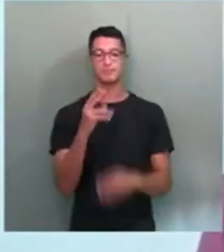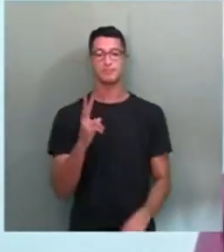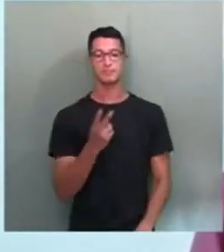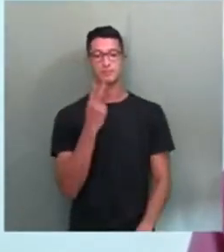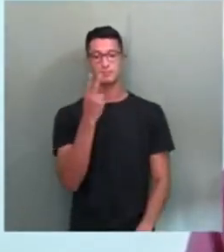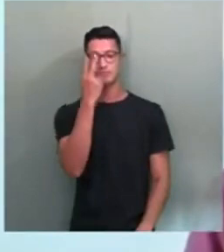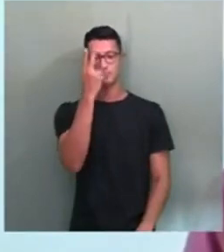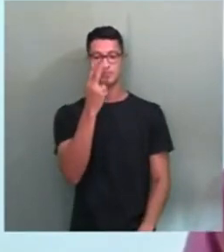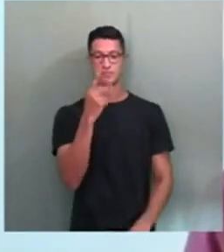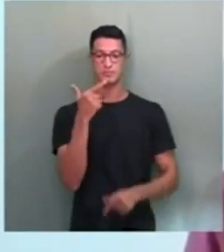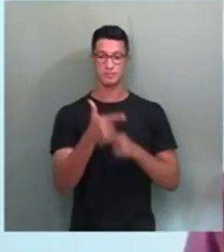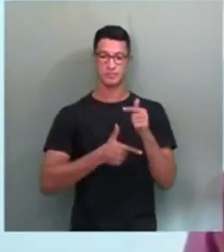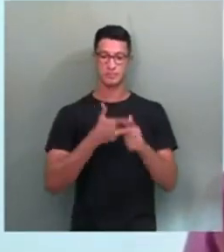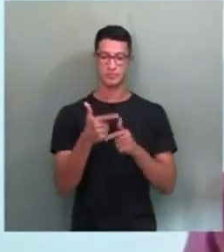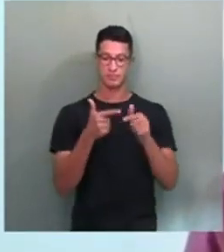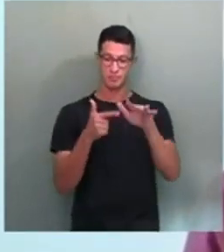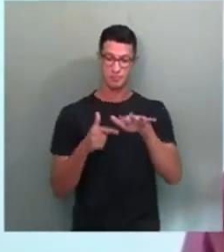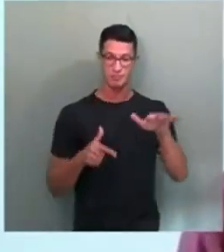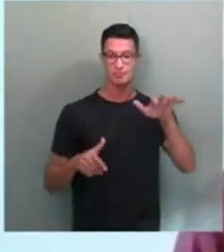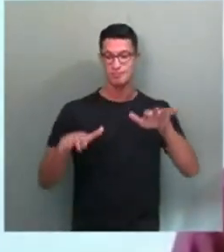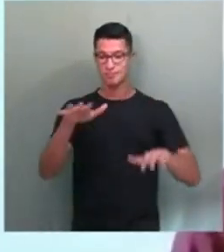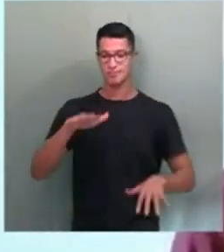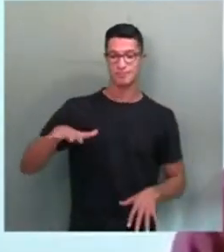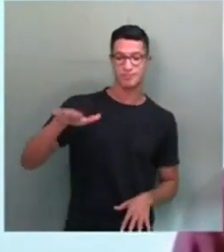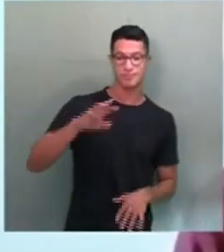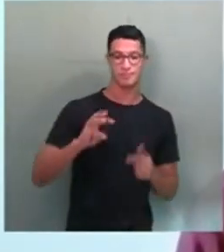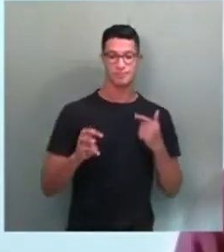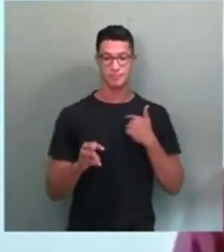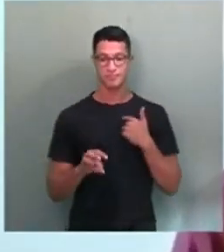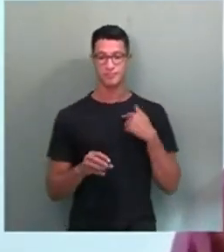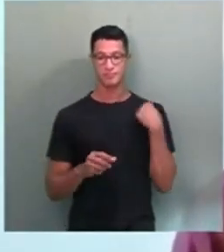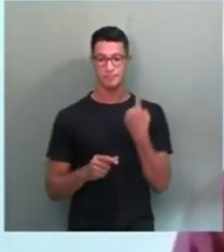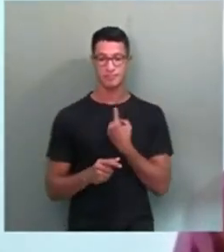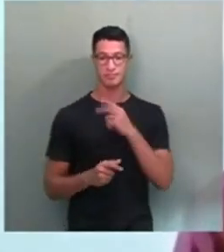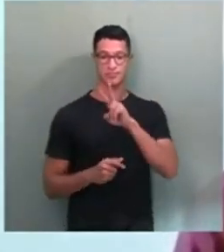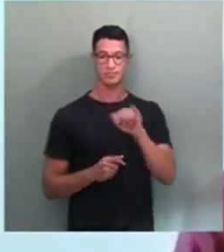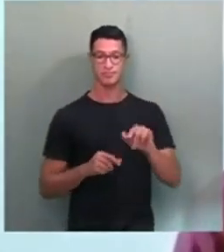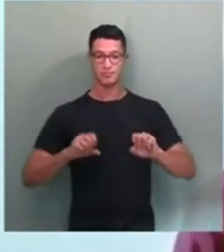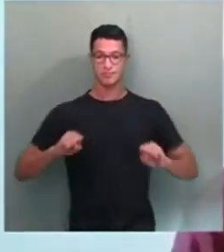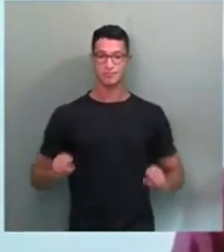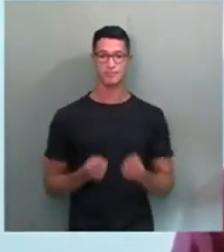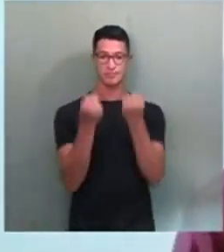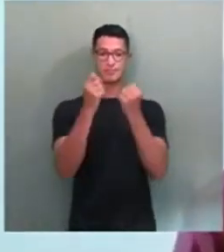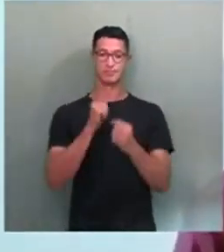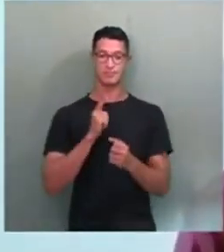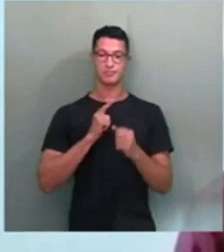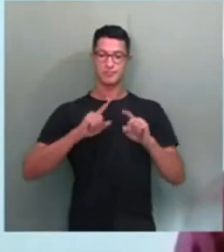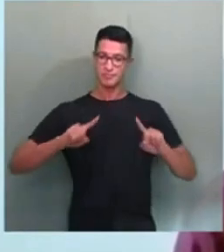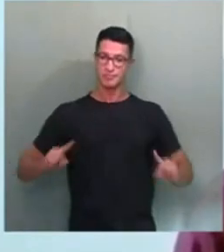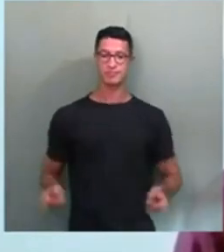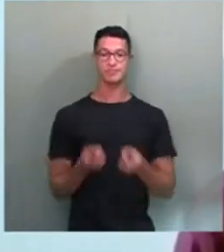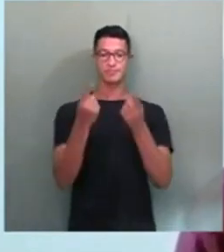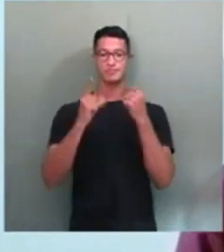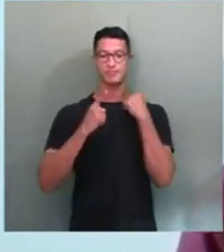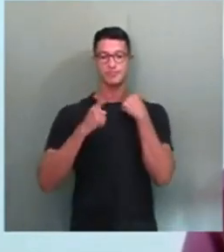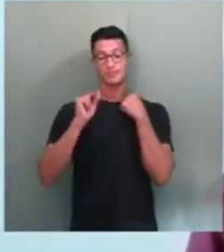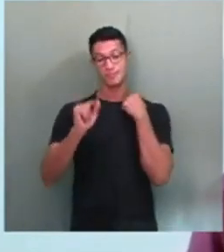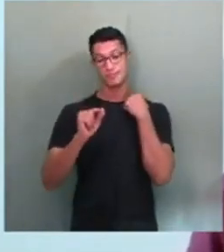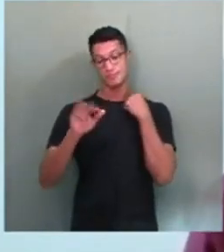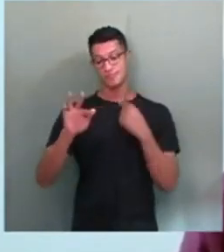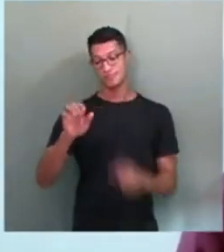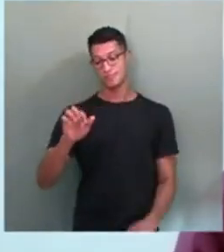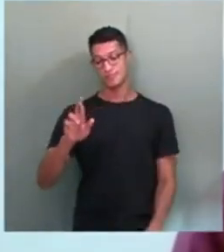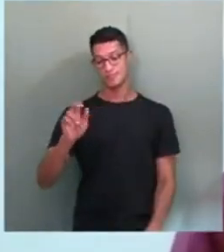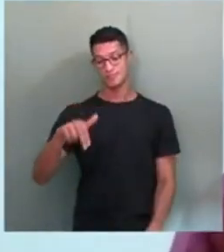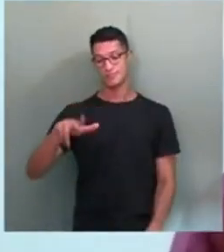o trabalho dessas áreas da casa, eu gostaria de dizer que os desafios seguem aí. Os desafios que Fernando